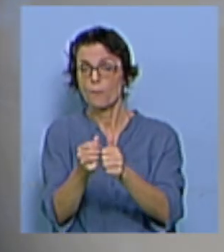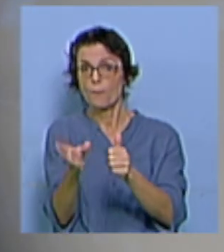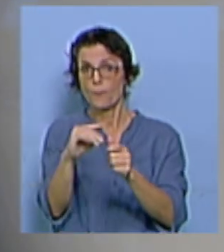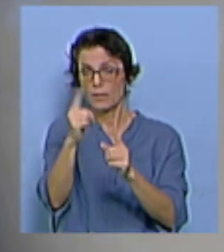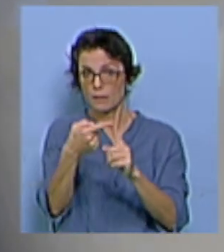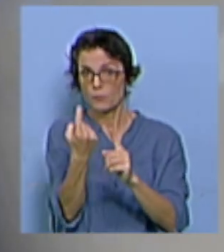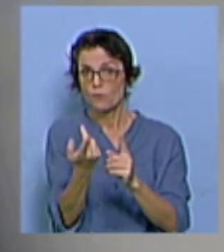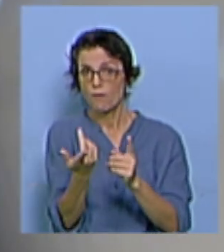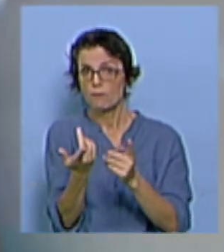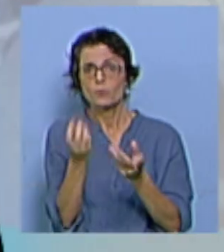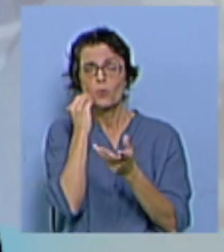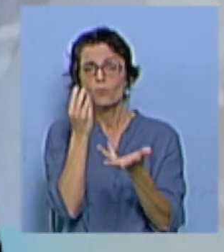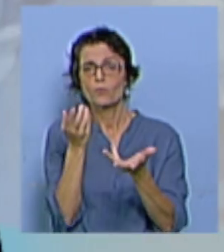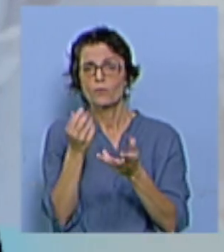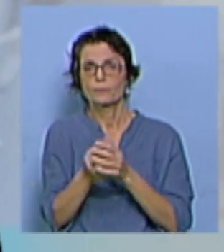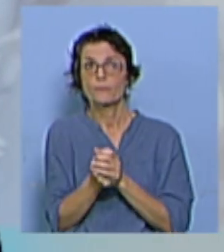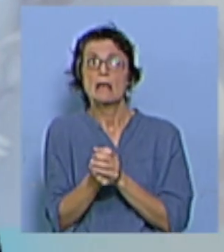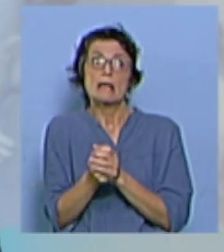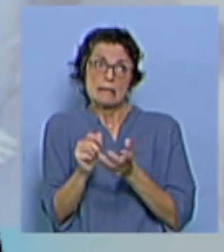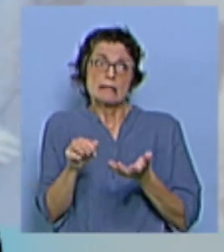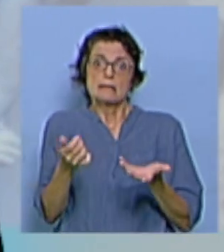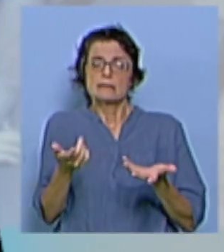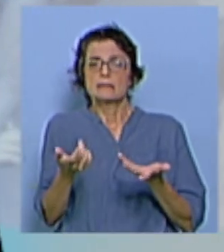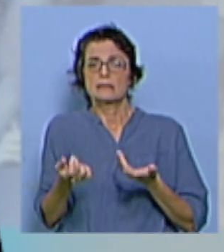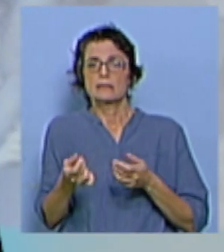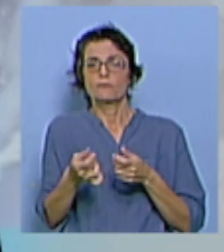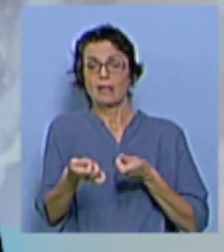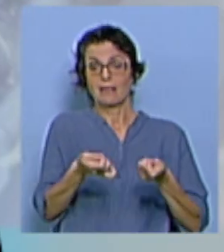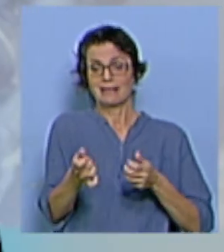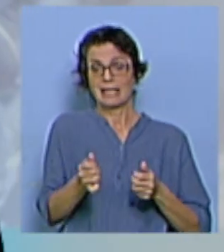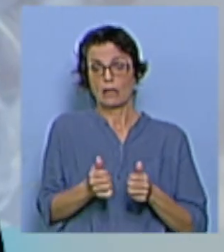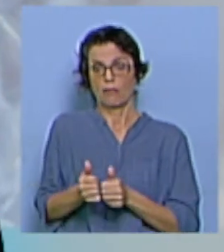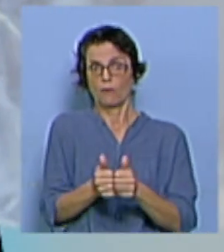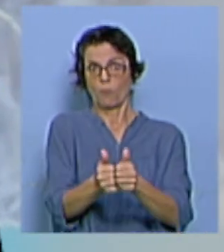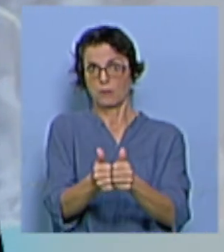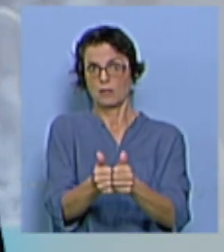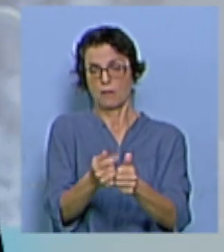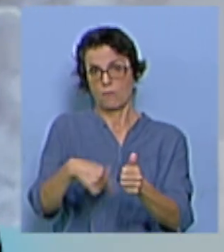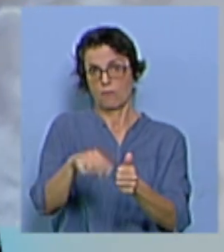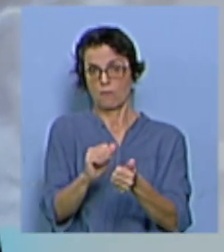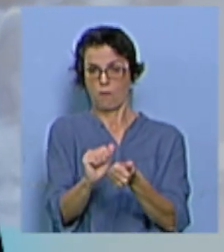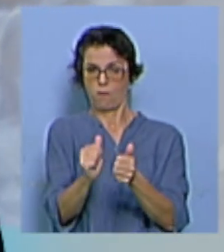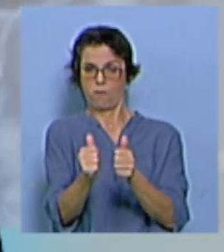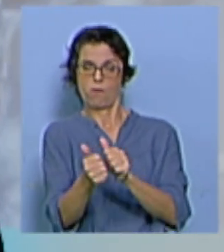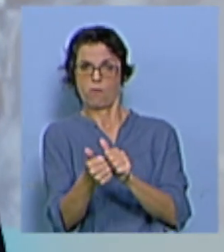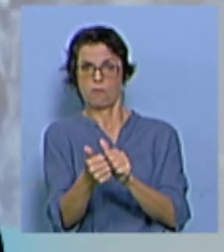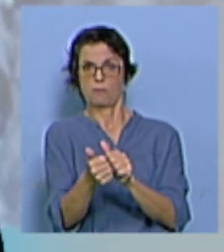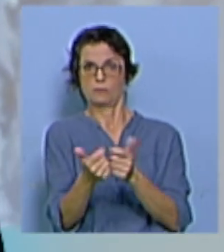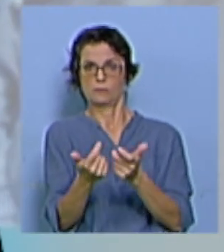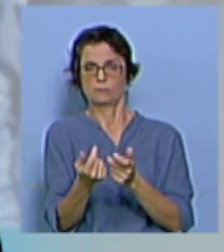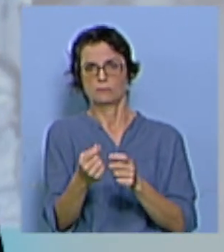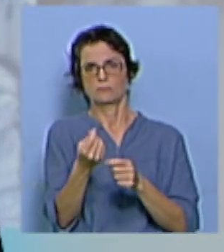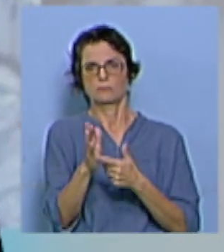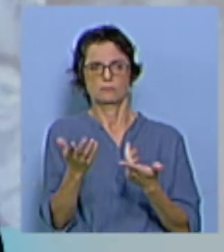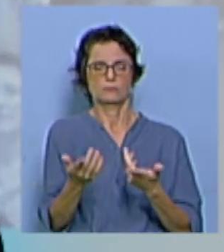Pois, também as próprias dinâmicas de acompanhamento mudaram, não é? Estão a ser equacionadas. Os CPMs e tudo aquilo que eram presenciais, que